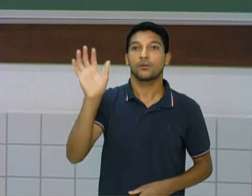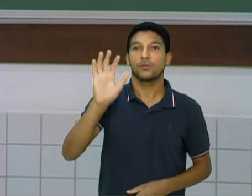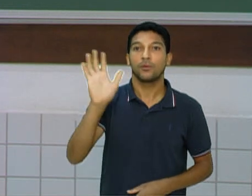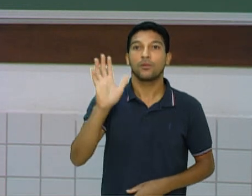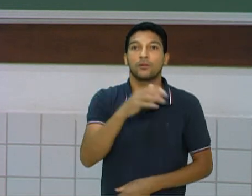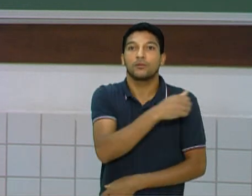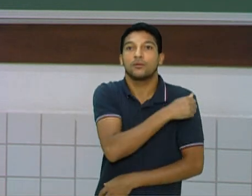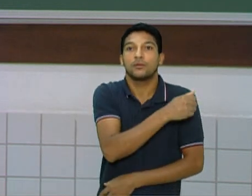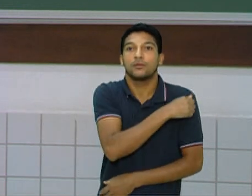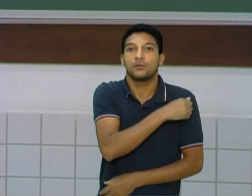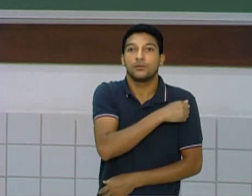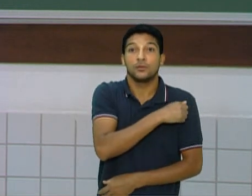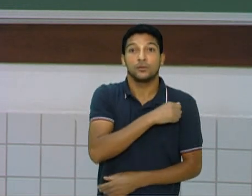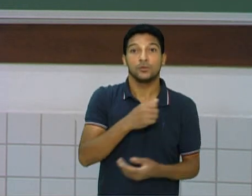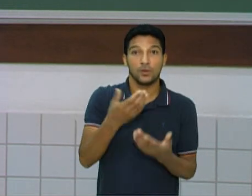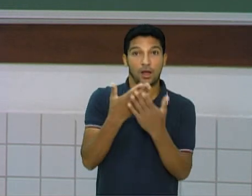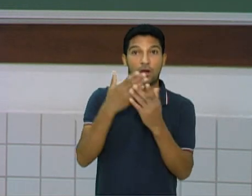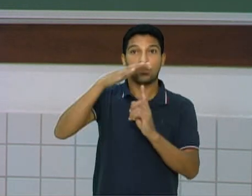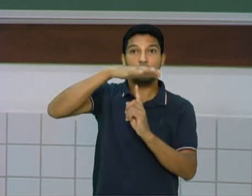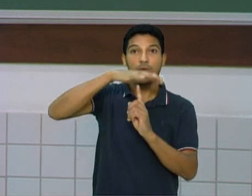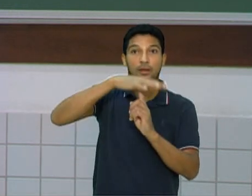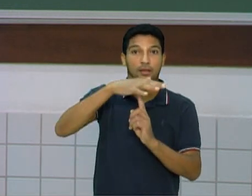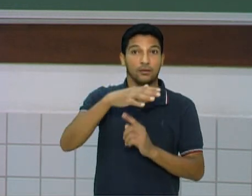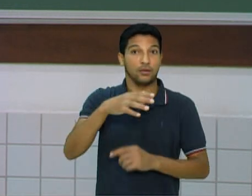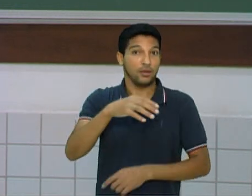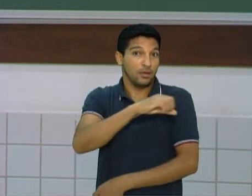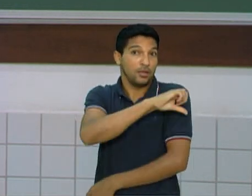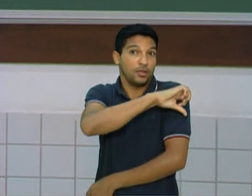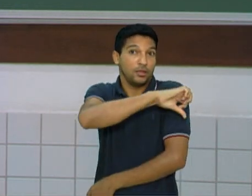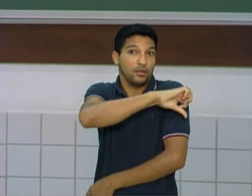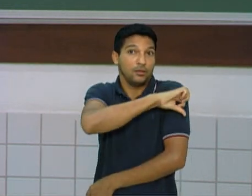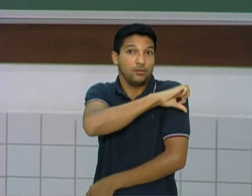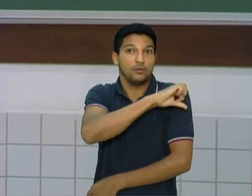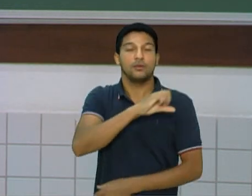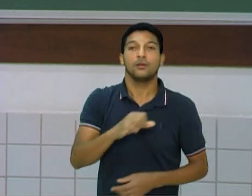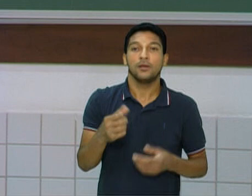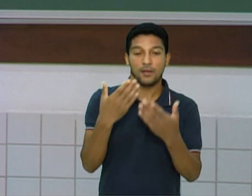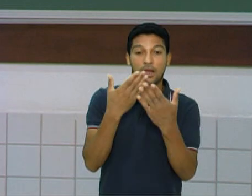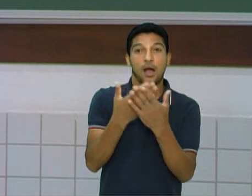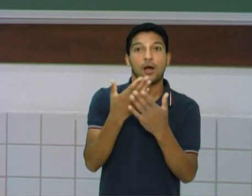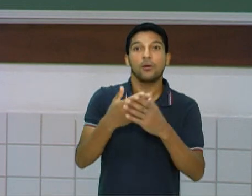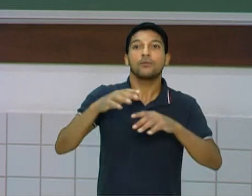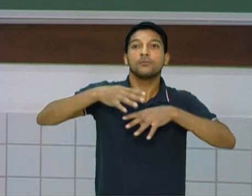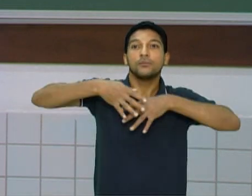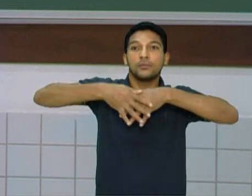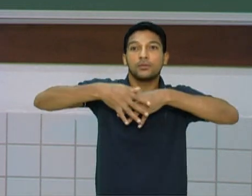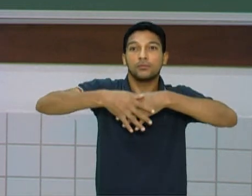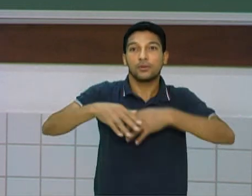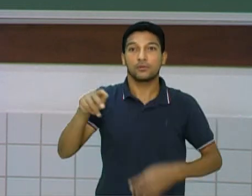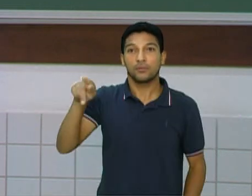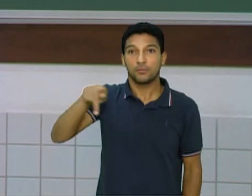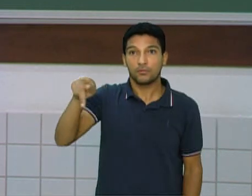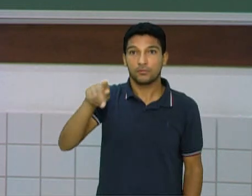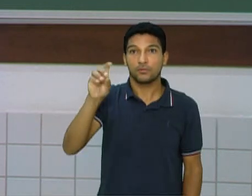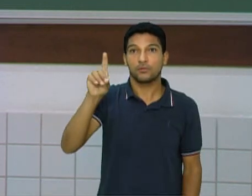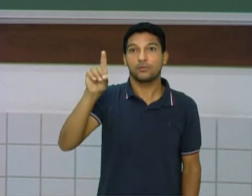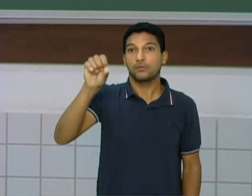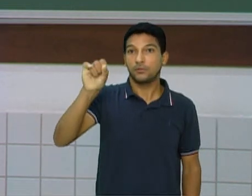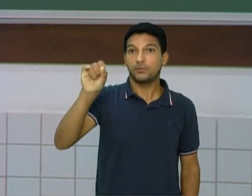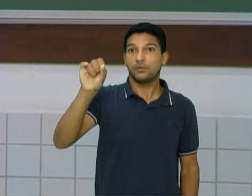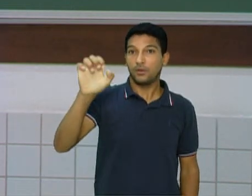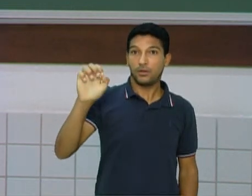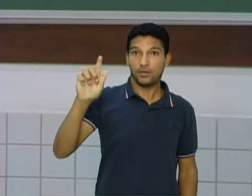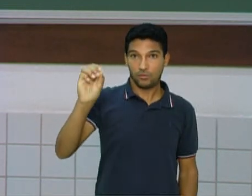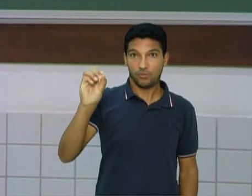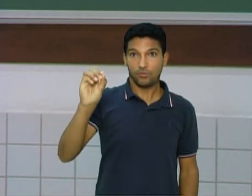Olá, alunos do Aula Paraná, alunos do nono ano. Estamos aqui para mais uma aula de matemática. Eu sou o professor Diego Boing, mas